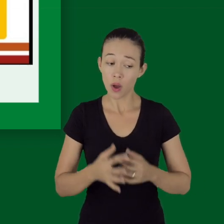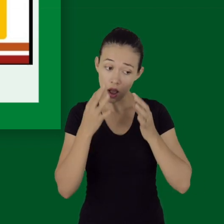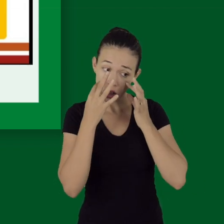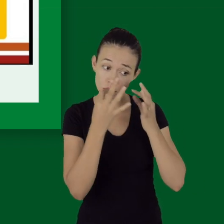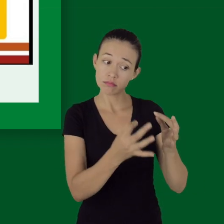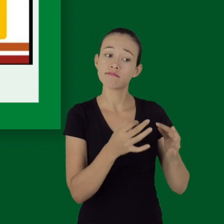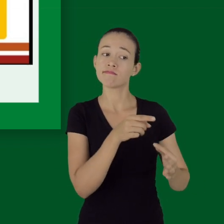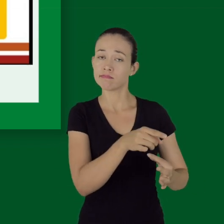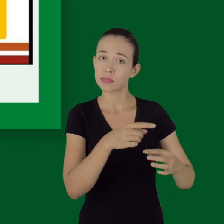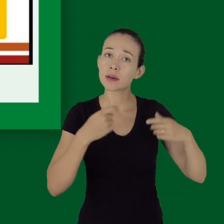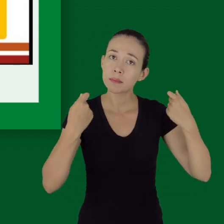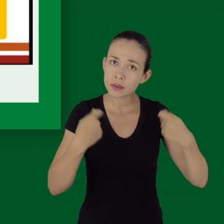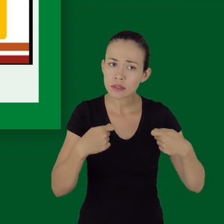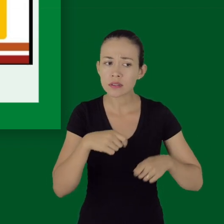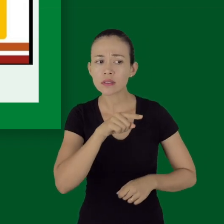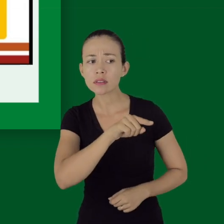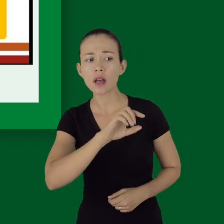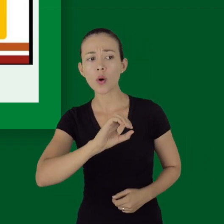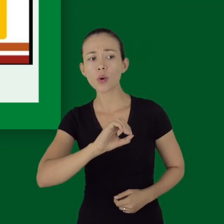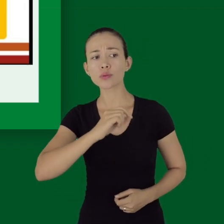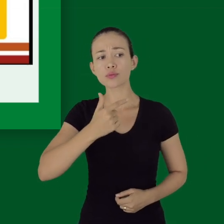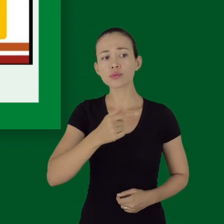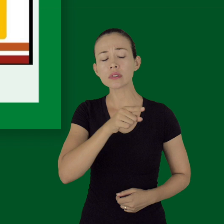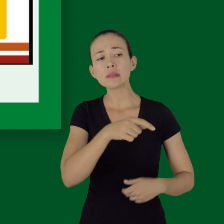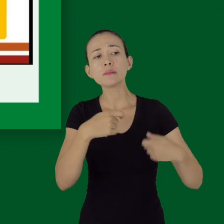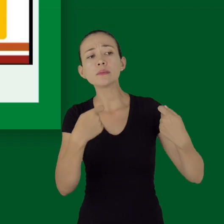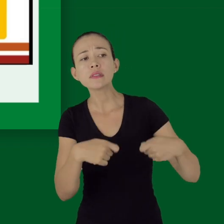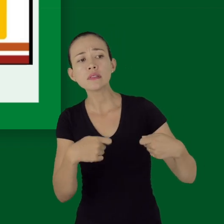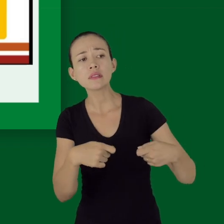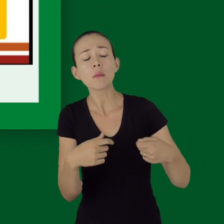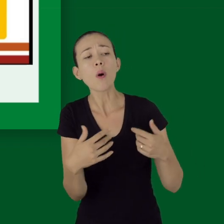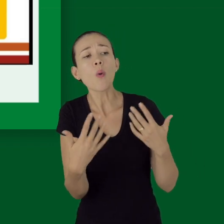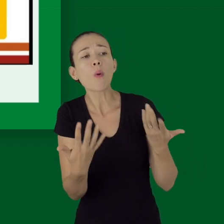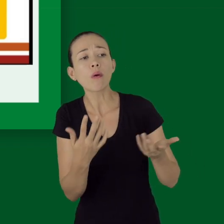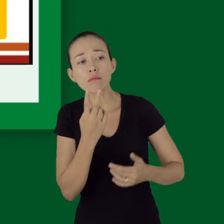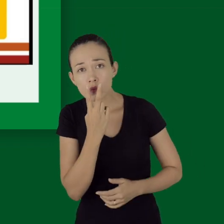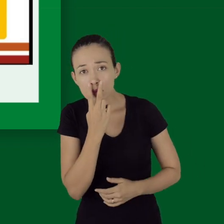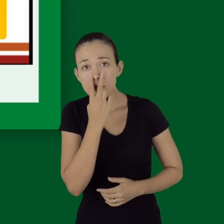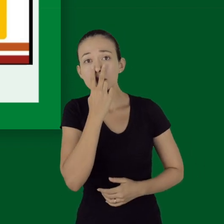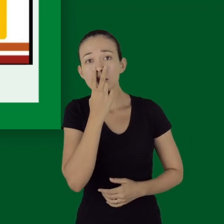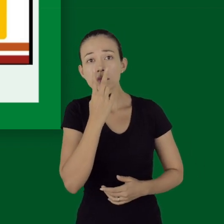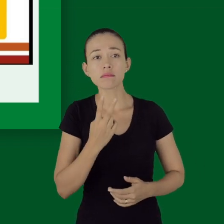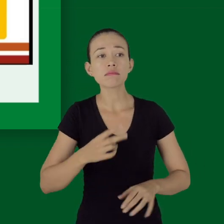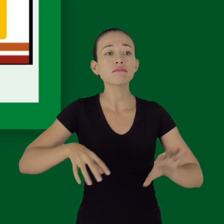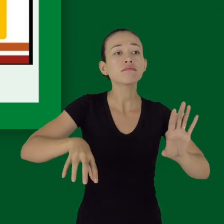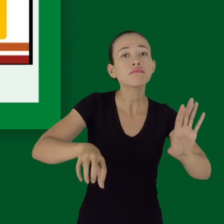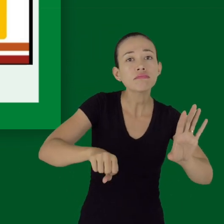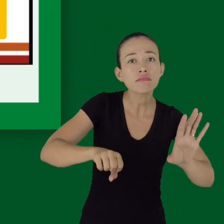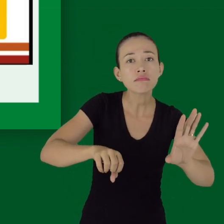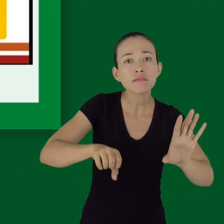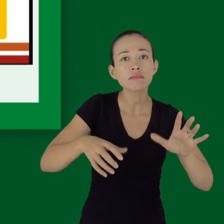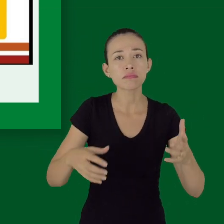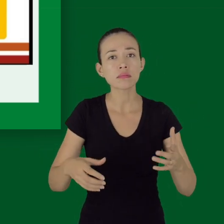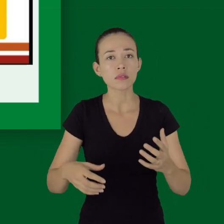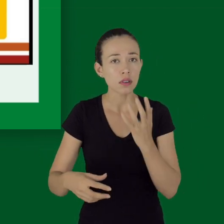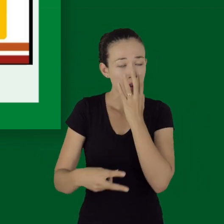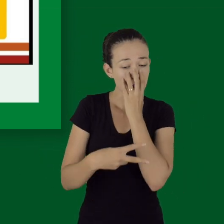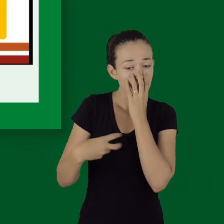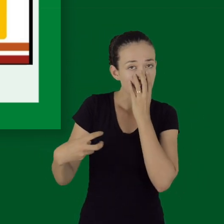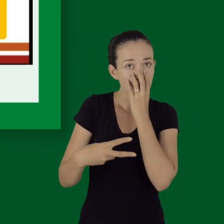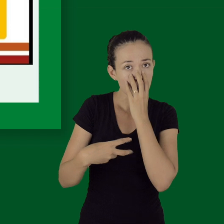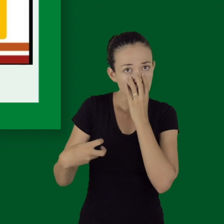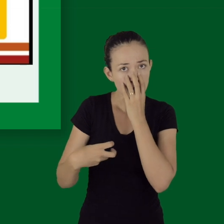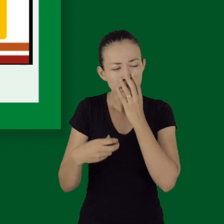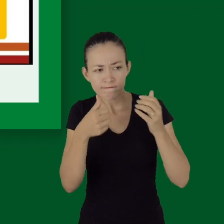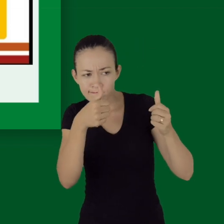relação ao suporte de O2, em relação à ventilação otimizada, em relação a incrementar o suporte de O2 de acordo